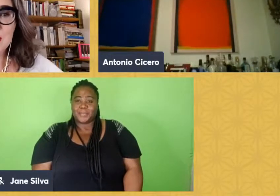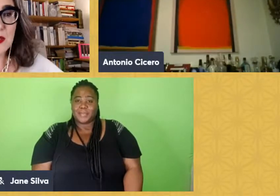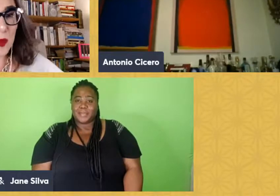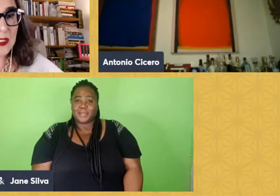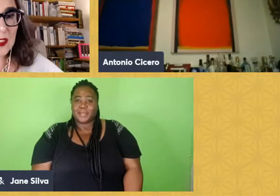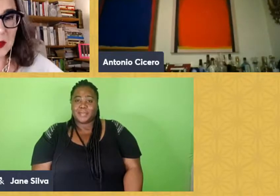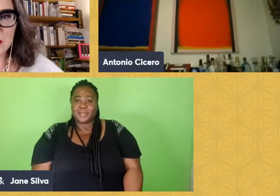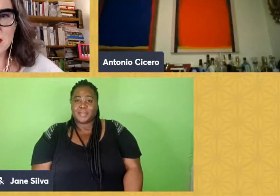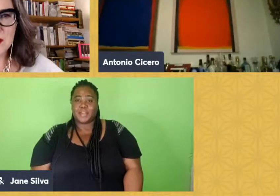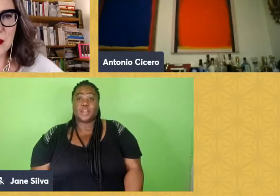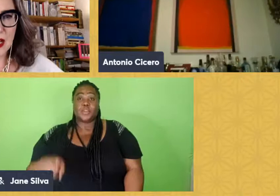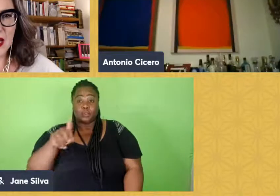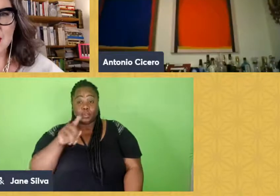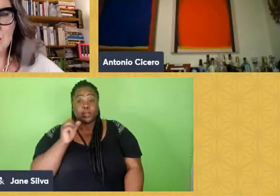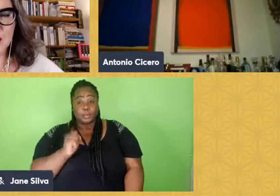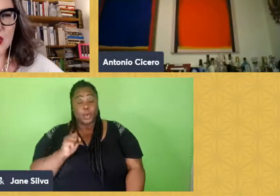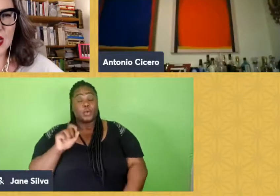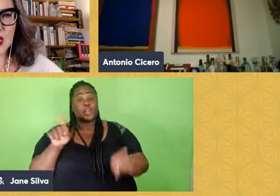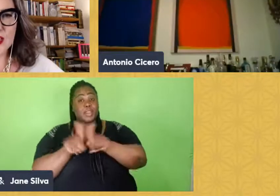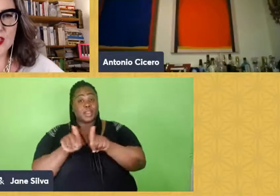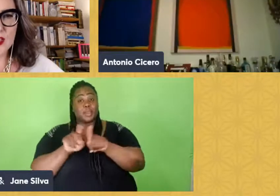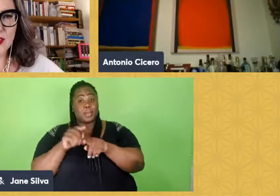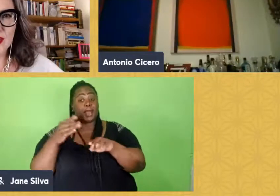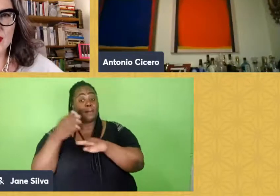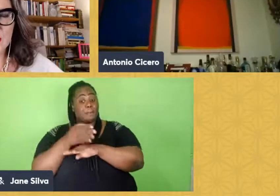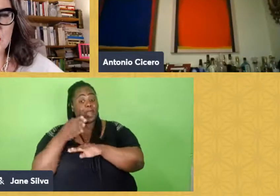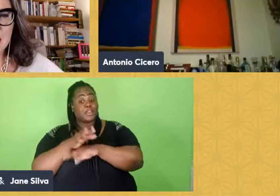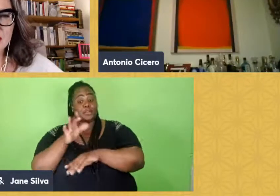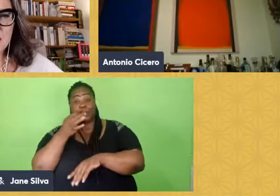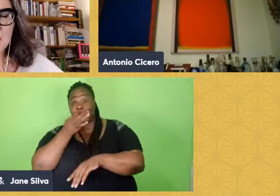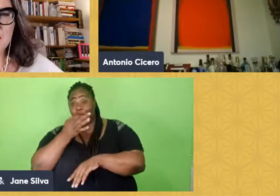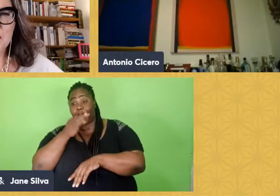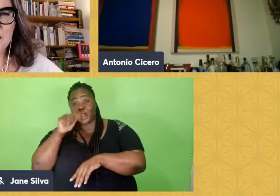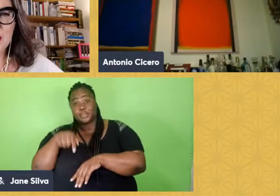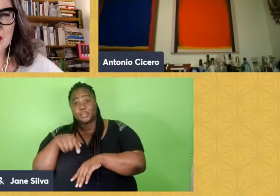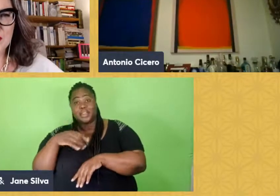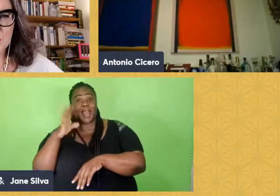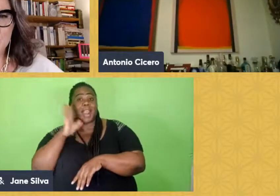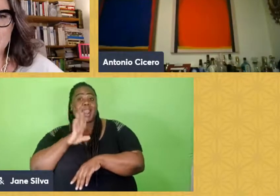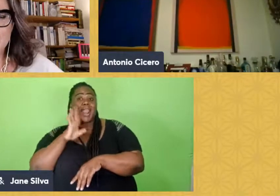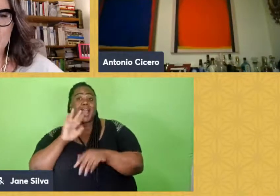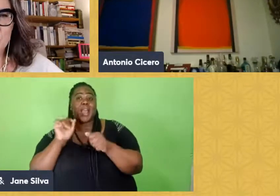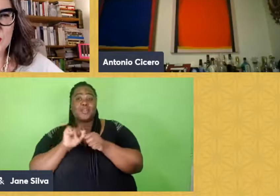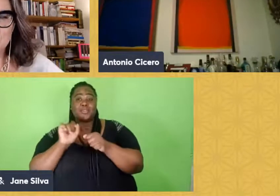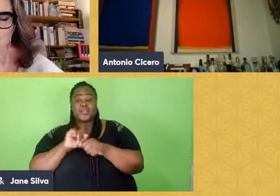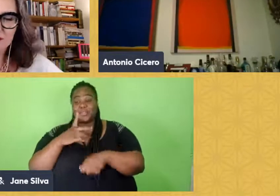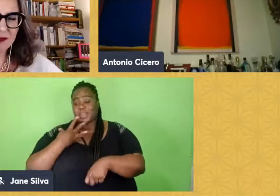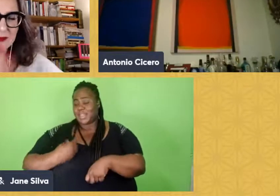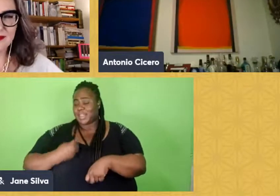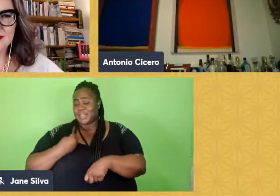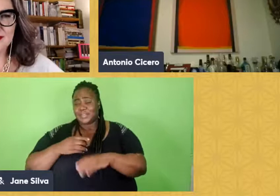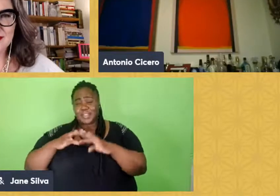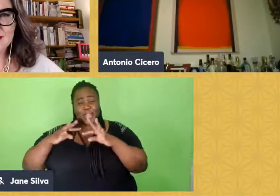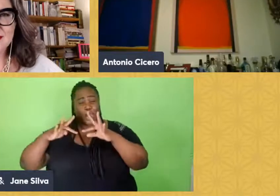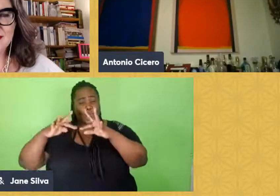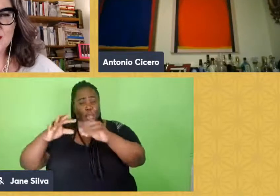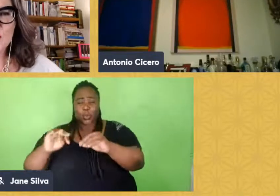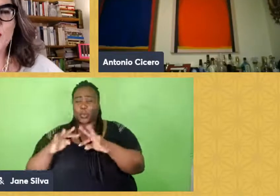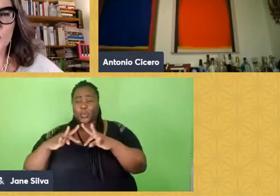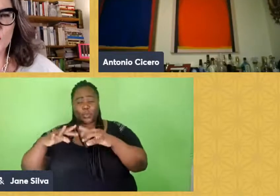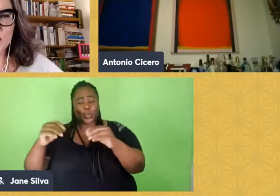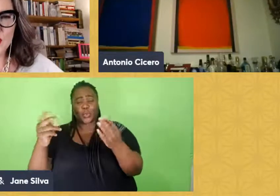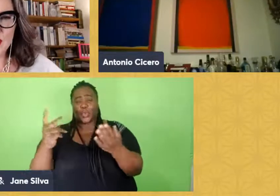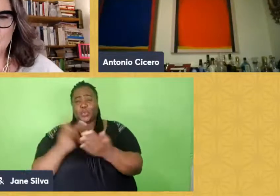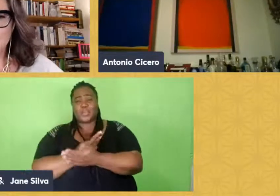E vocês podem também participar aqui pelo chat. O bacana de fazer ao vivo é isso, gente. É tudo